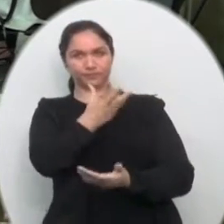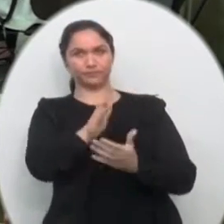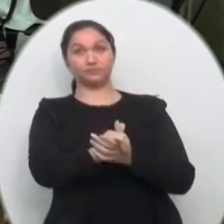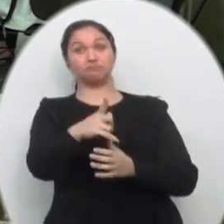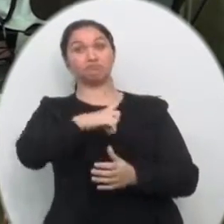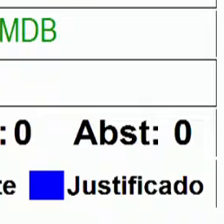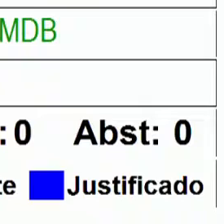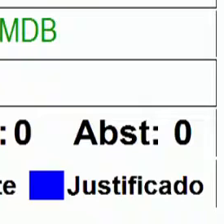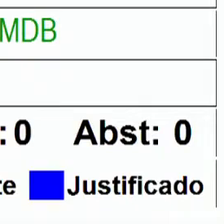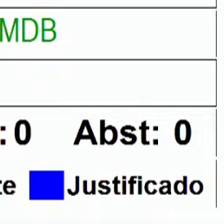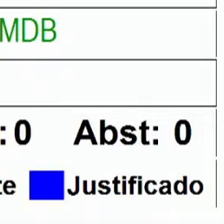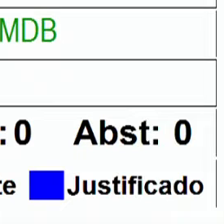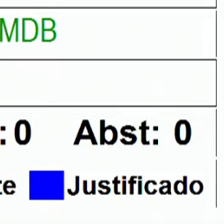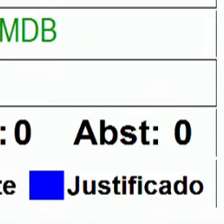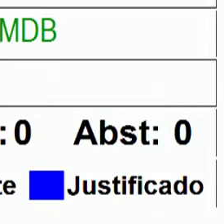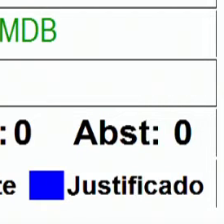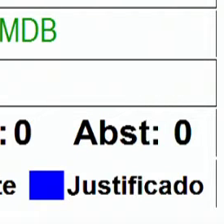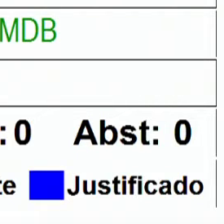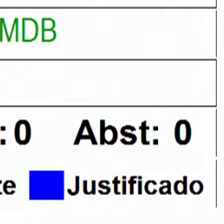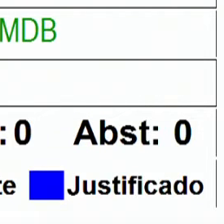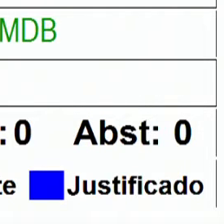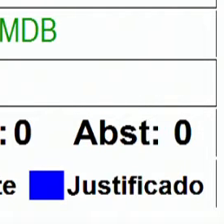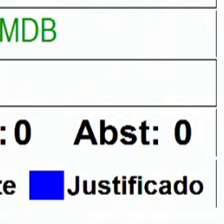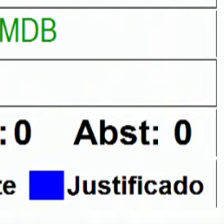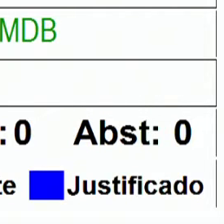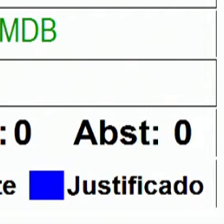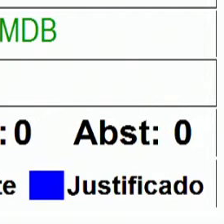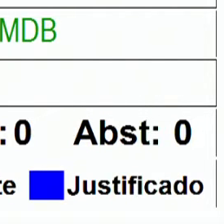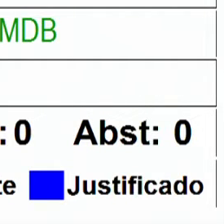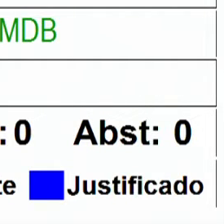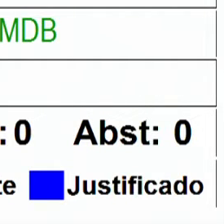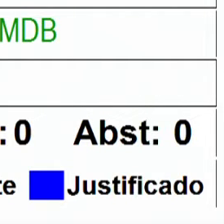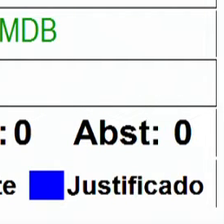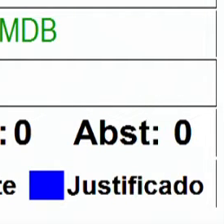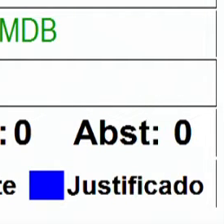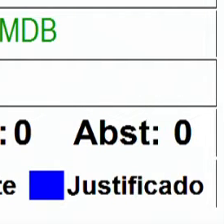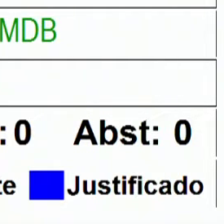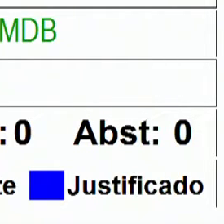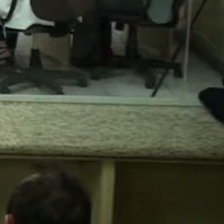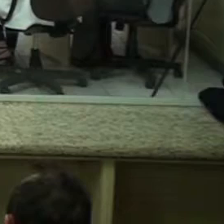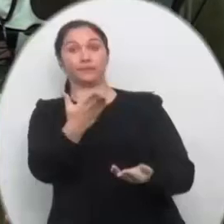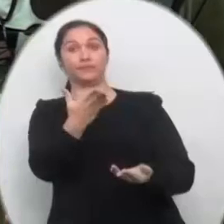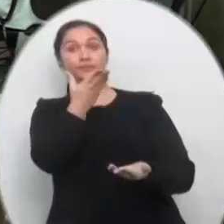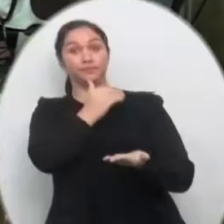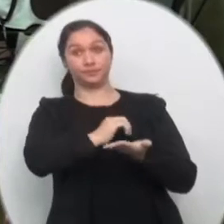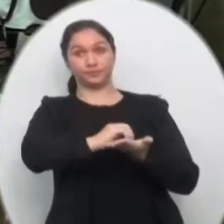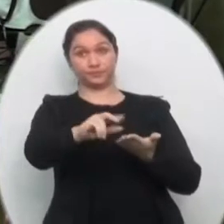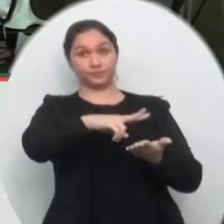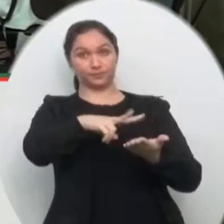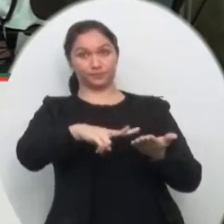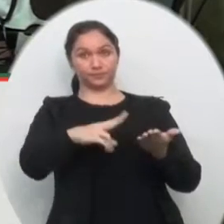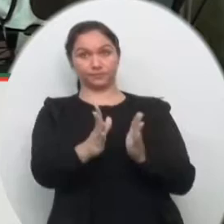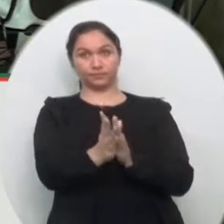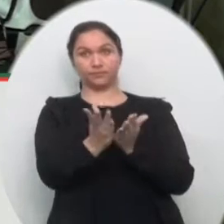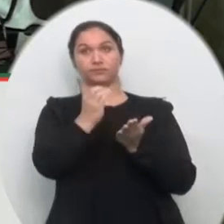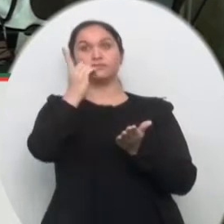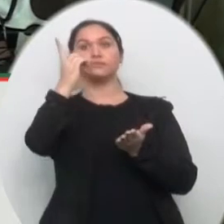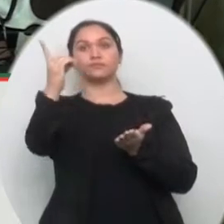Havendo quórum regimental e sob a proteção de Deus, iniciamos os trabalhos da presente sessão. Solicito ao senhor secretário a leitura da Bíblia.